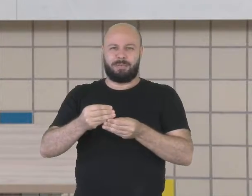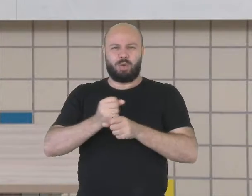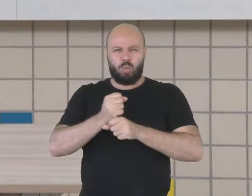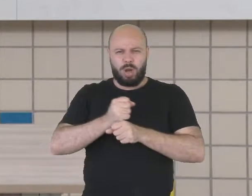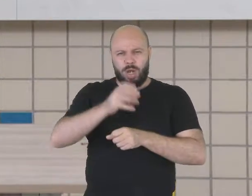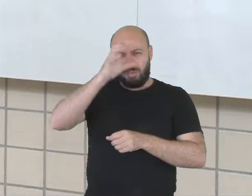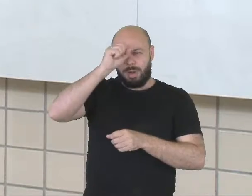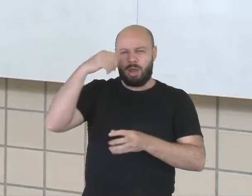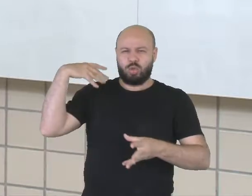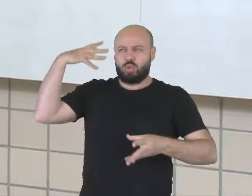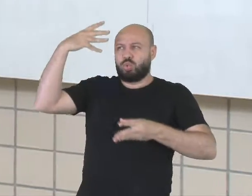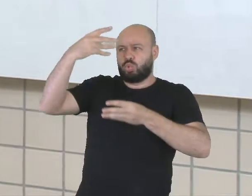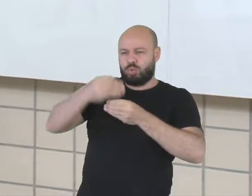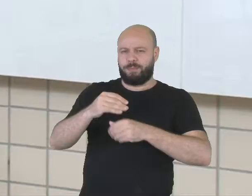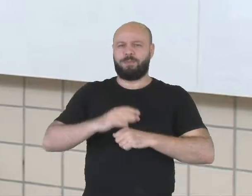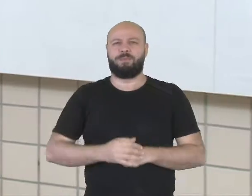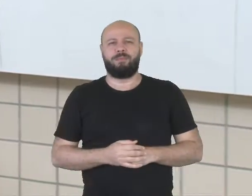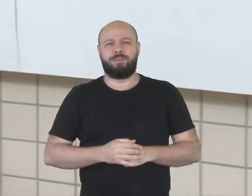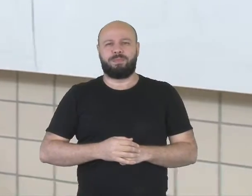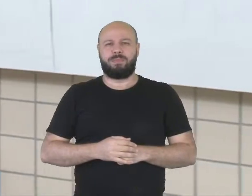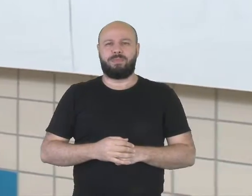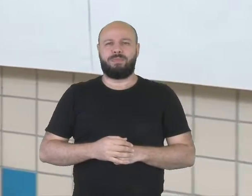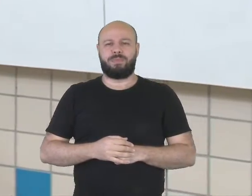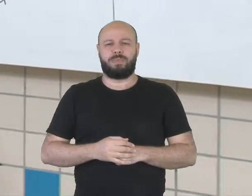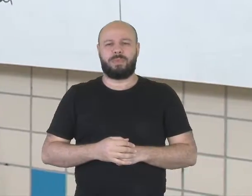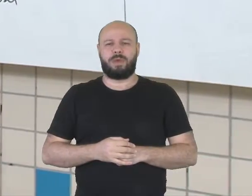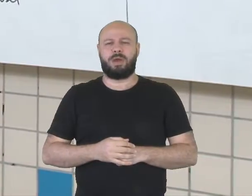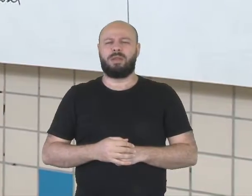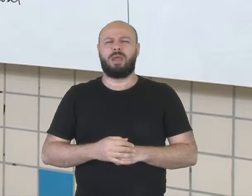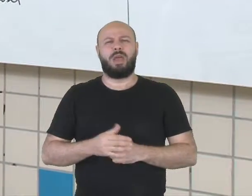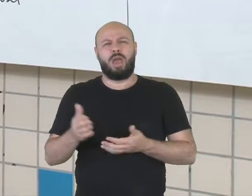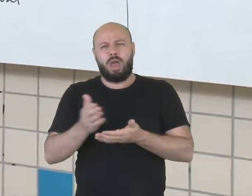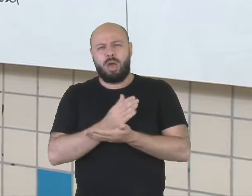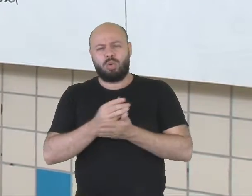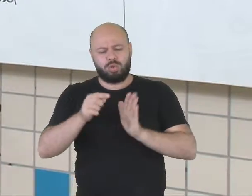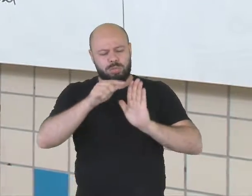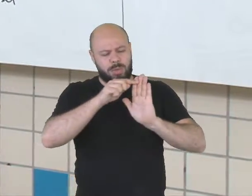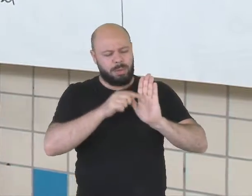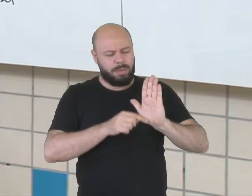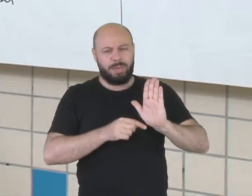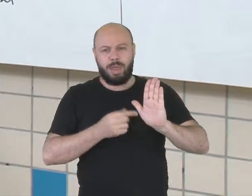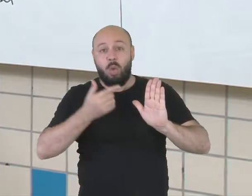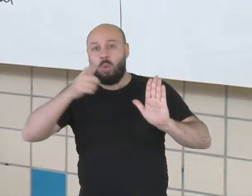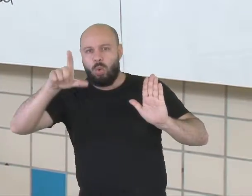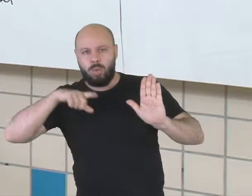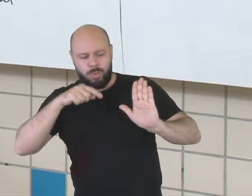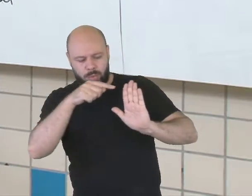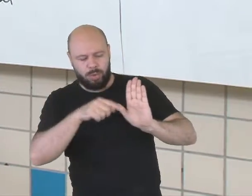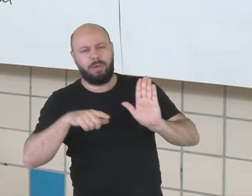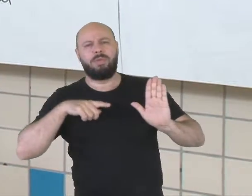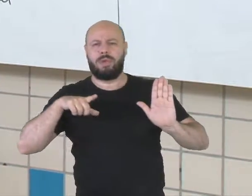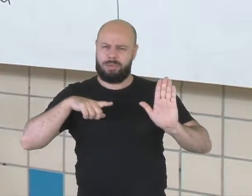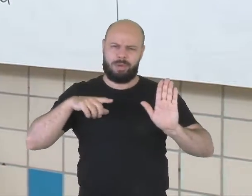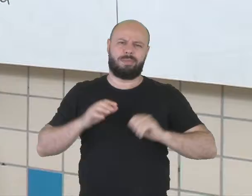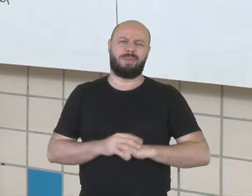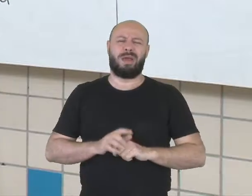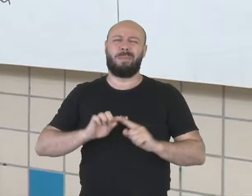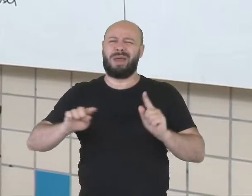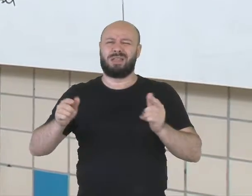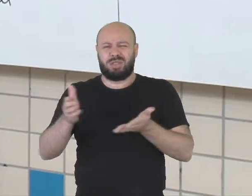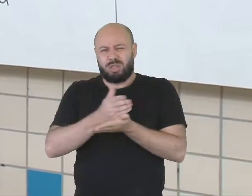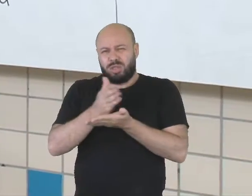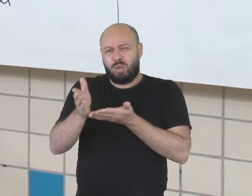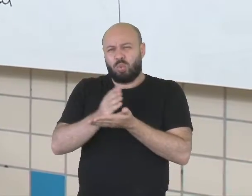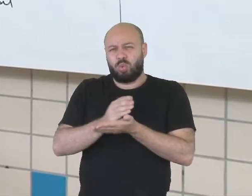lá? Olha só, eu coloquei aqui alguns tópicos. Existem outros? Claro que existem, mas eu coloquei